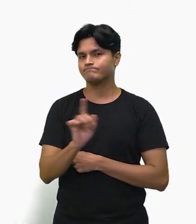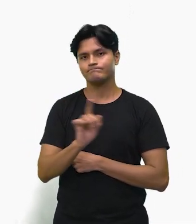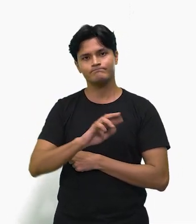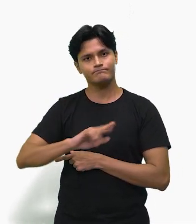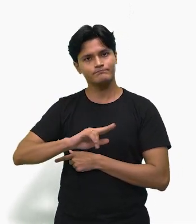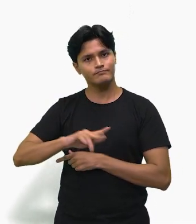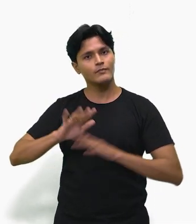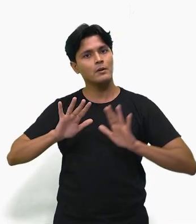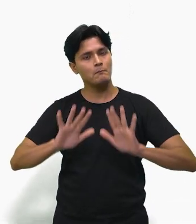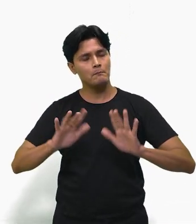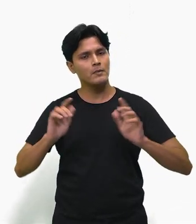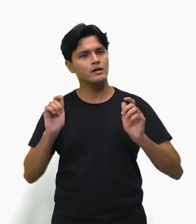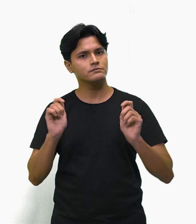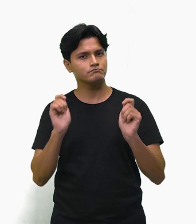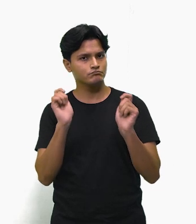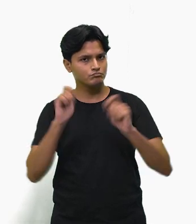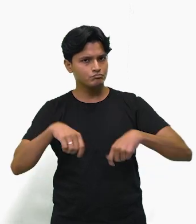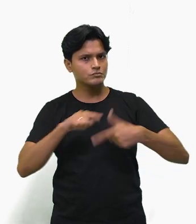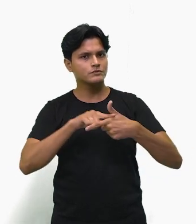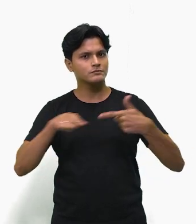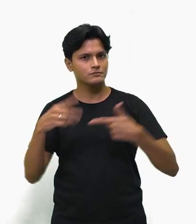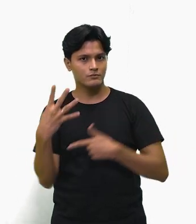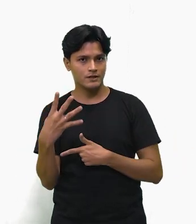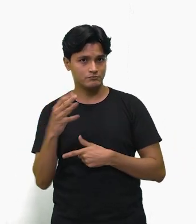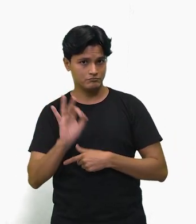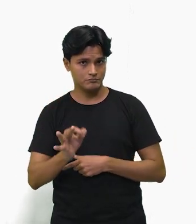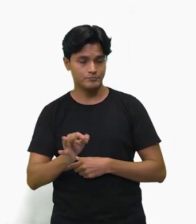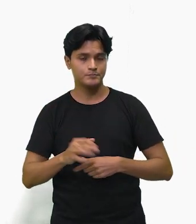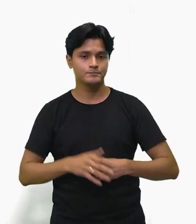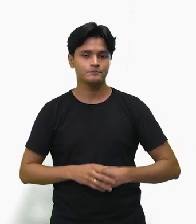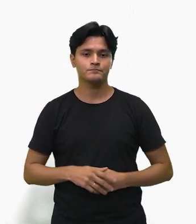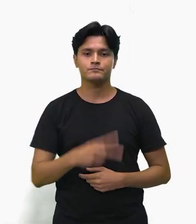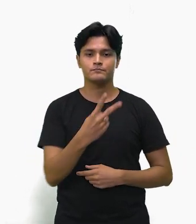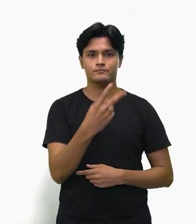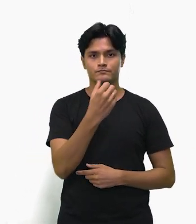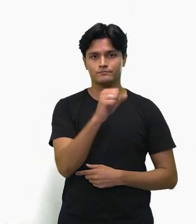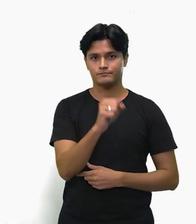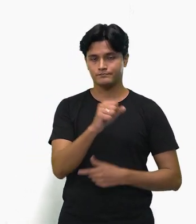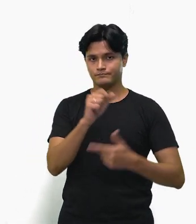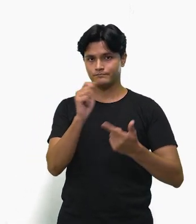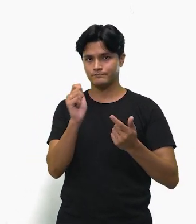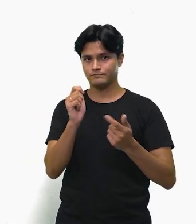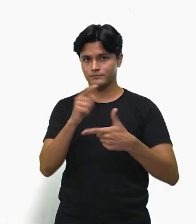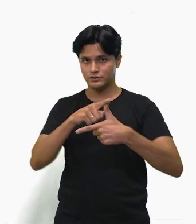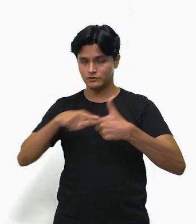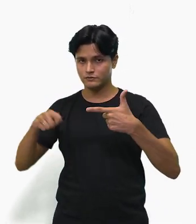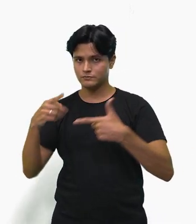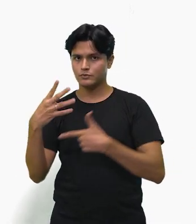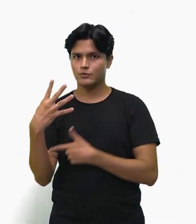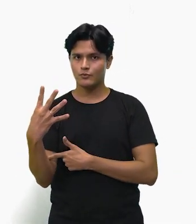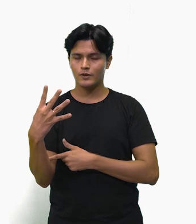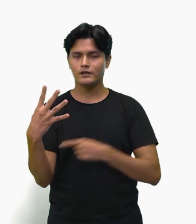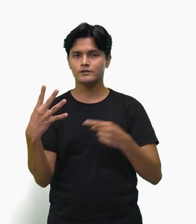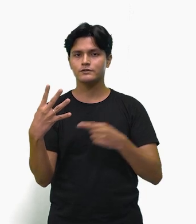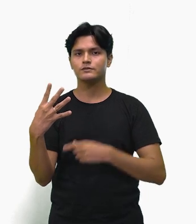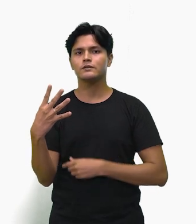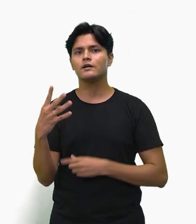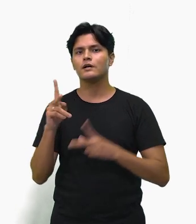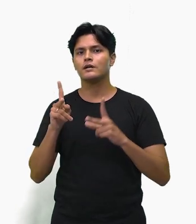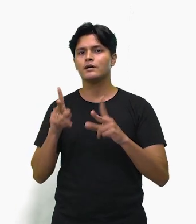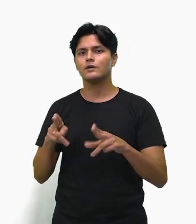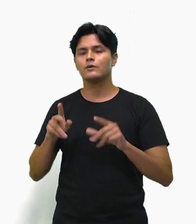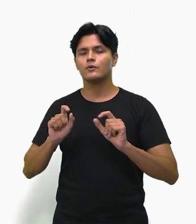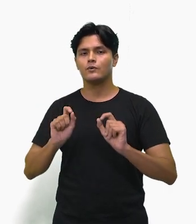Não, mas ele pode ser dividido por 4. E 28 dividido por 4, está na tabuada do 4,